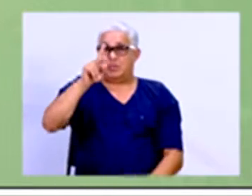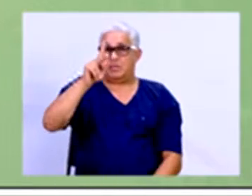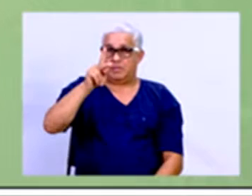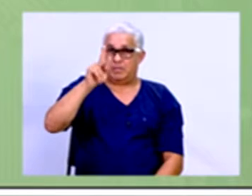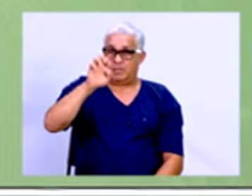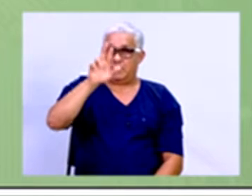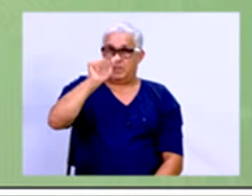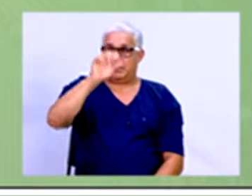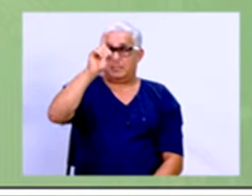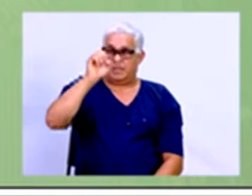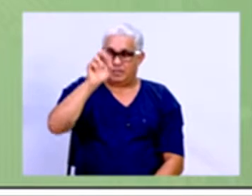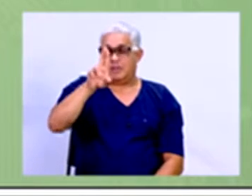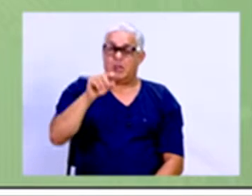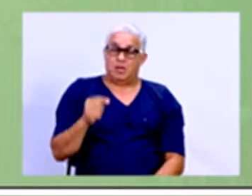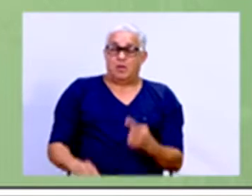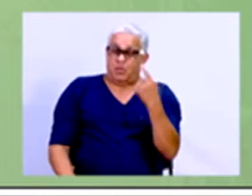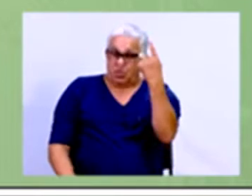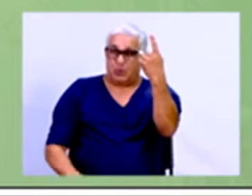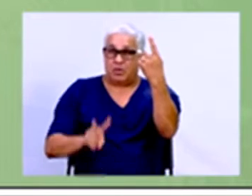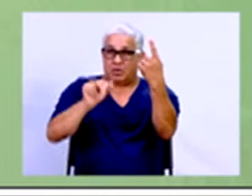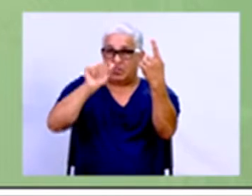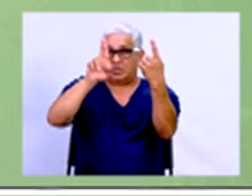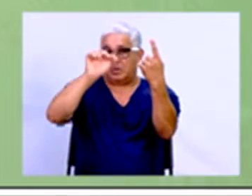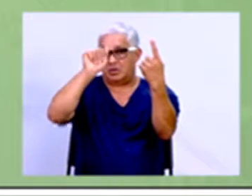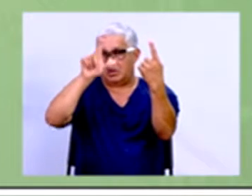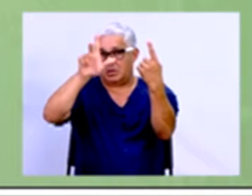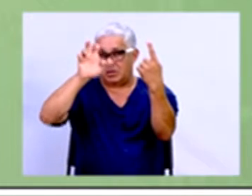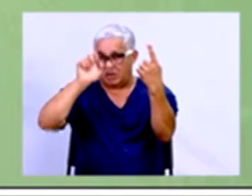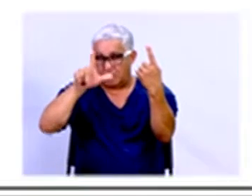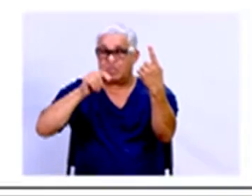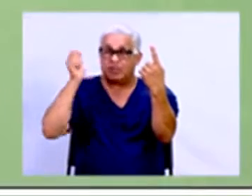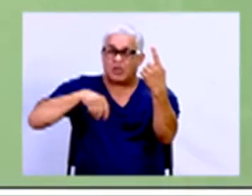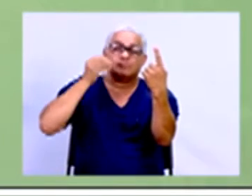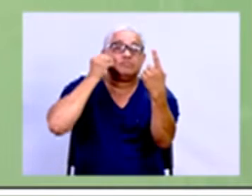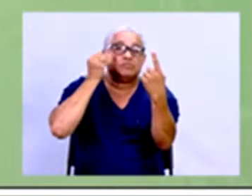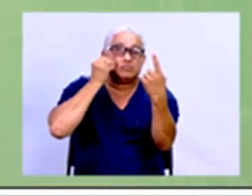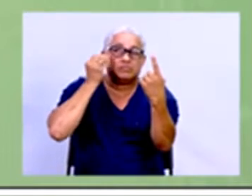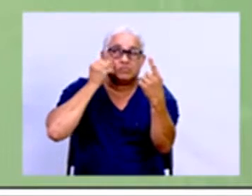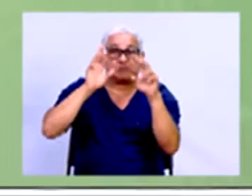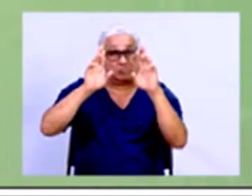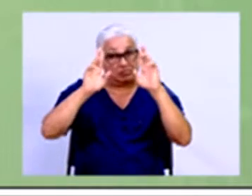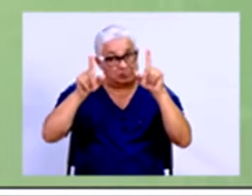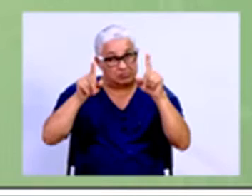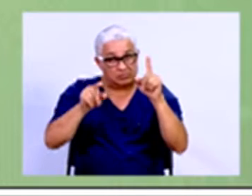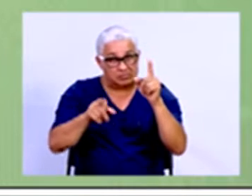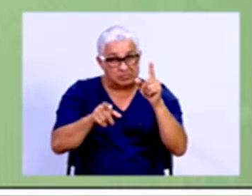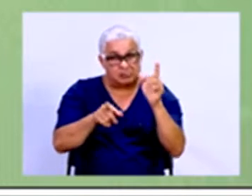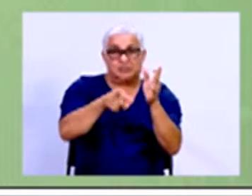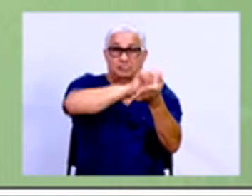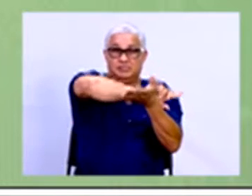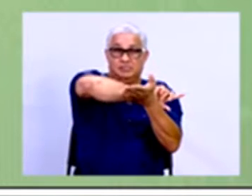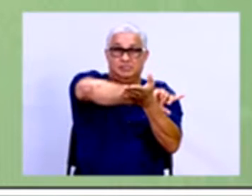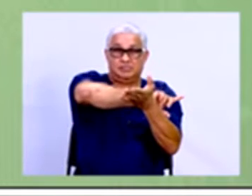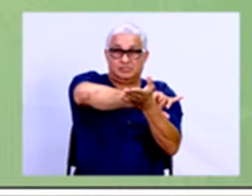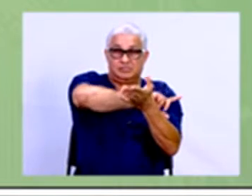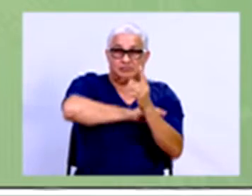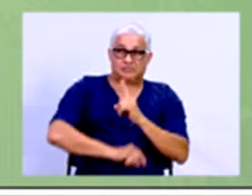somente uma variável pode ser testada. Diferente aqui do